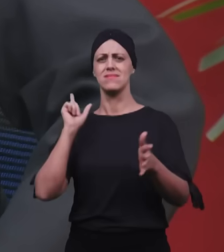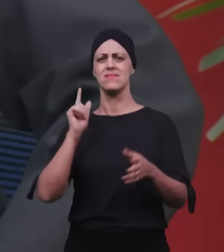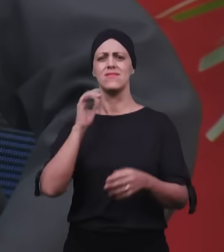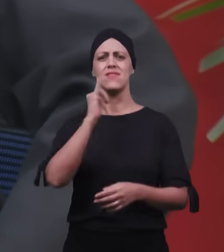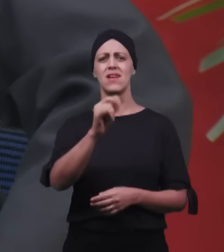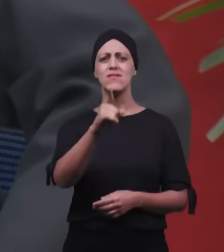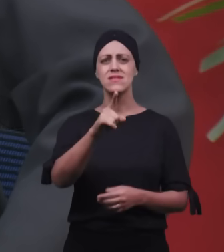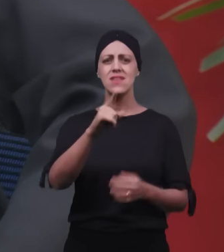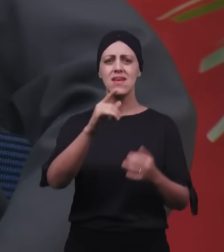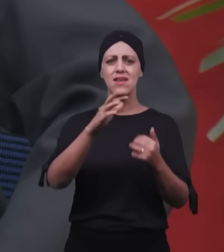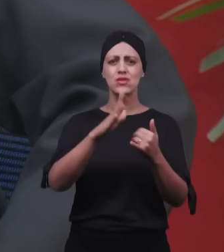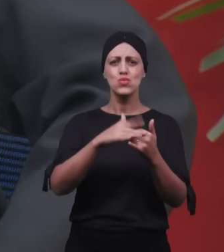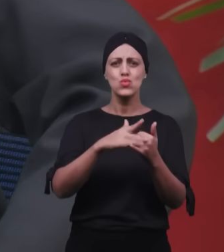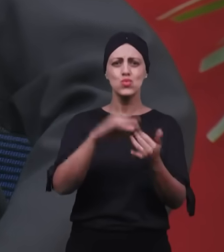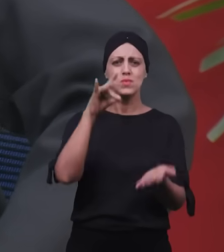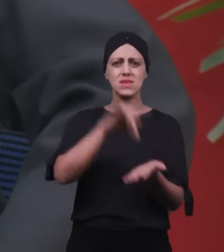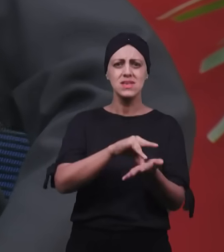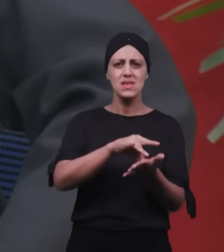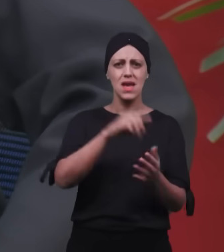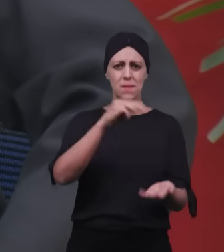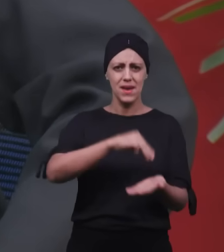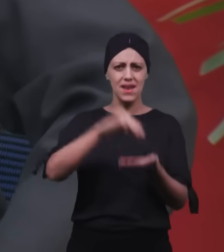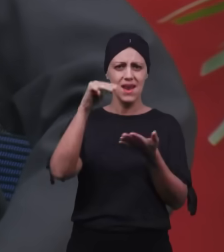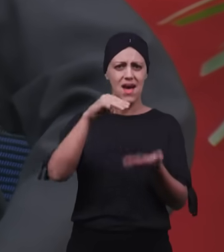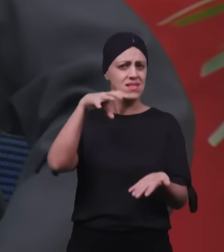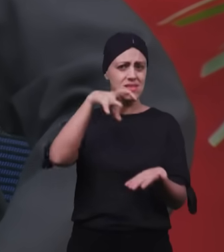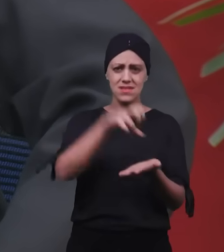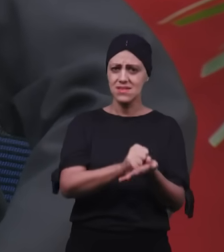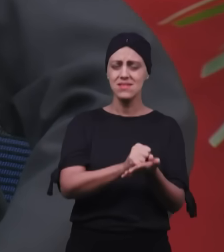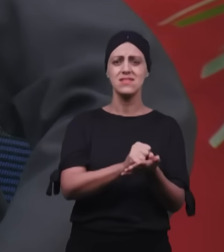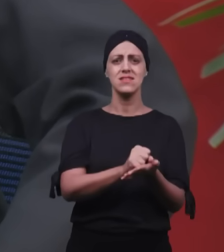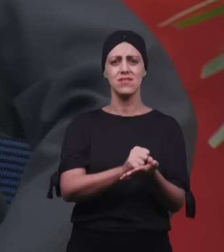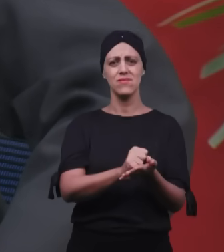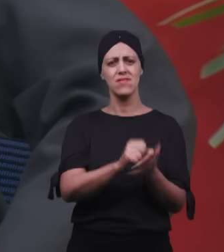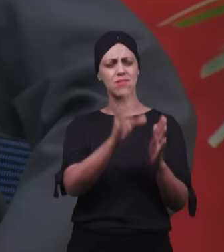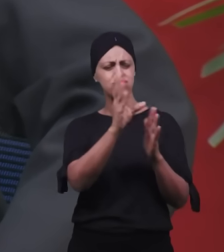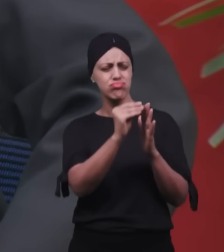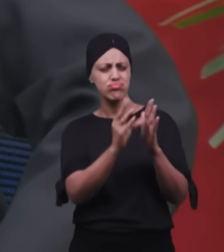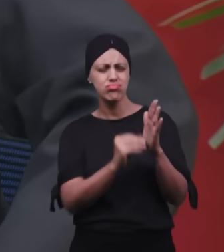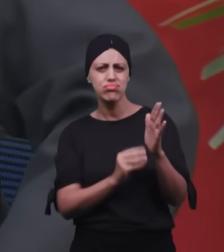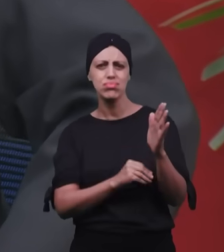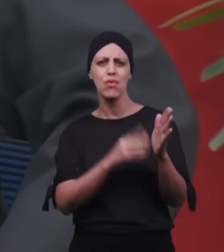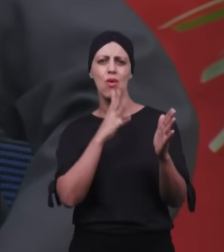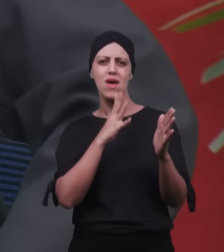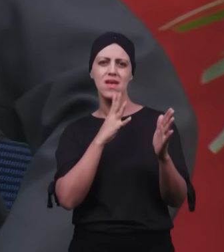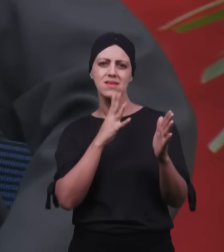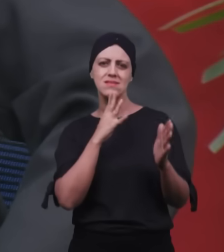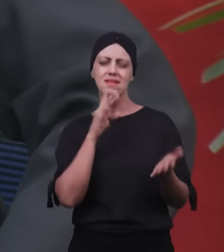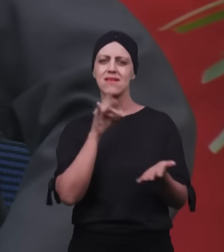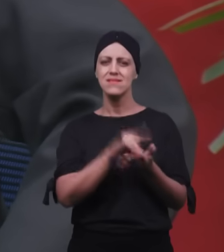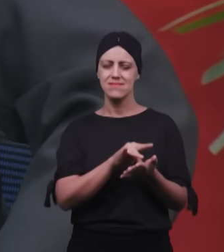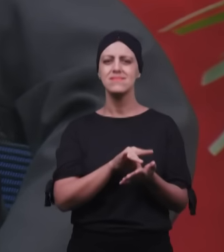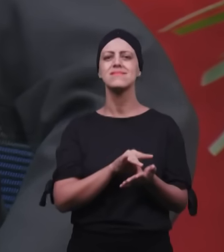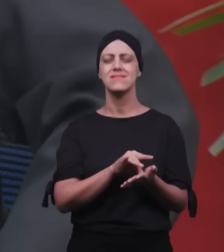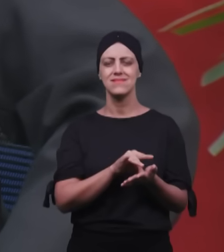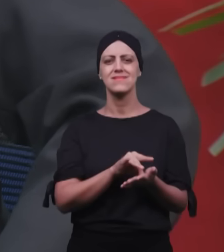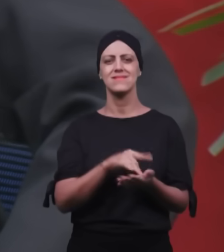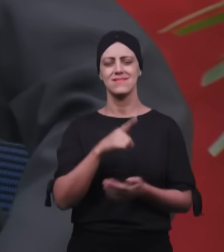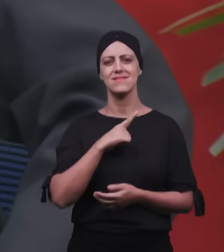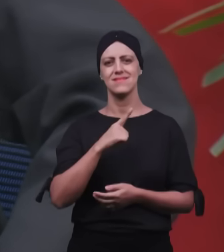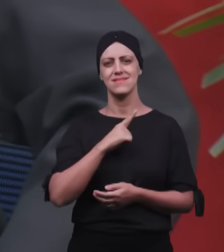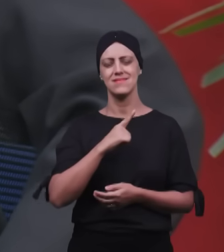irmãos se inscrevam no canal da igreja para participar em dos cultos dos conteúdos que o canal oficial da igreja